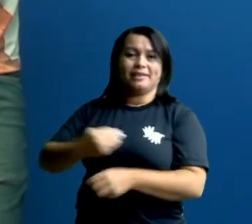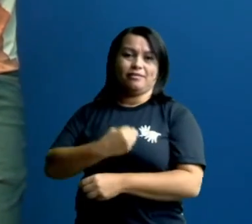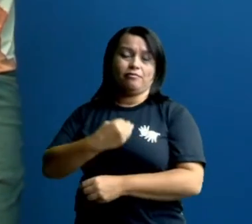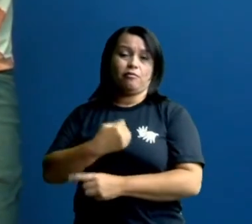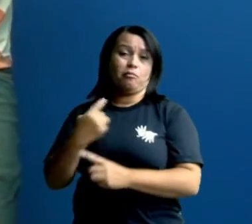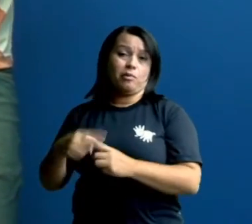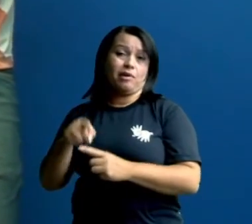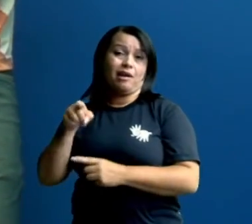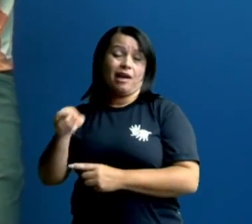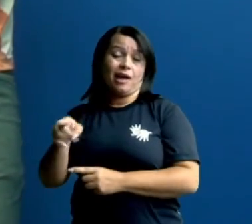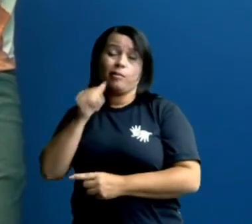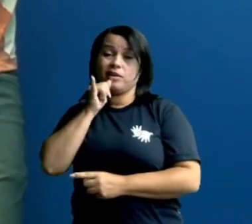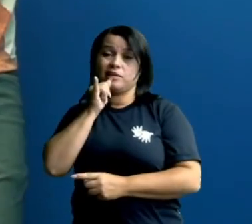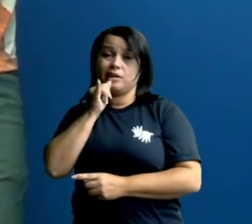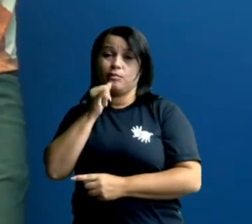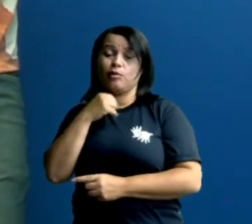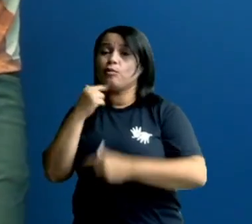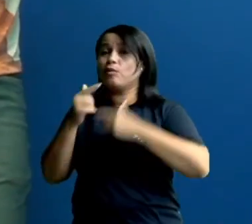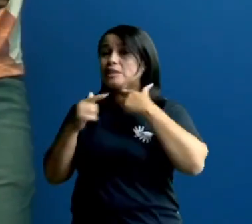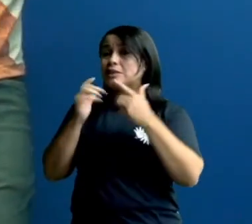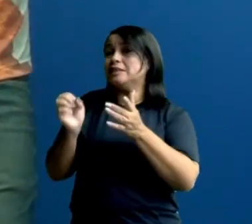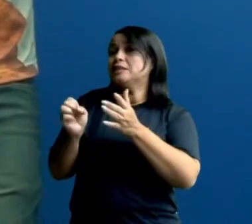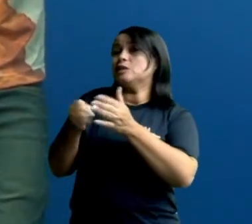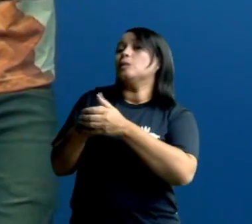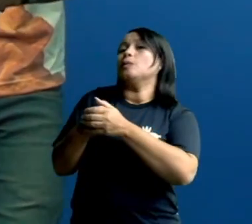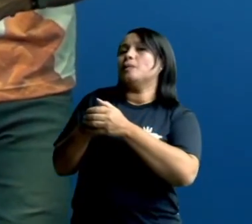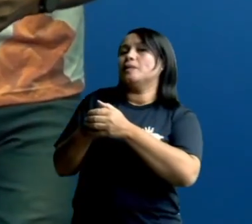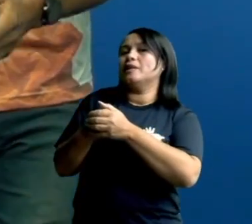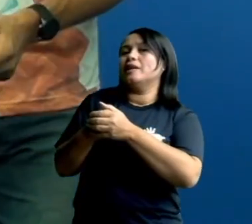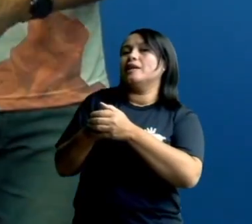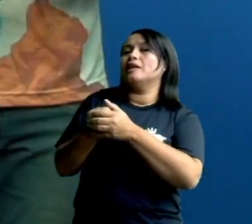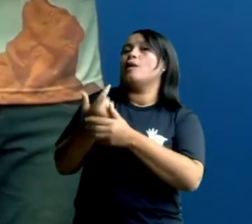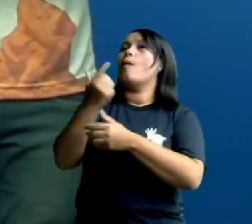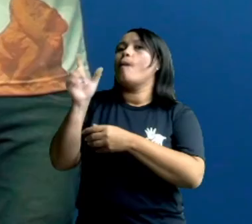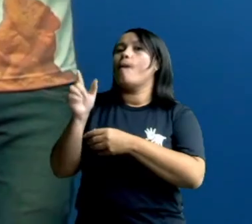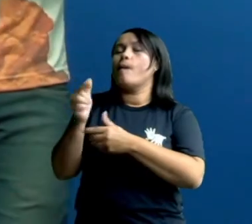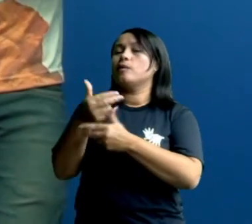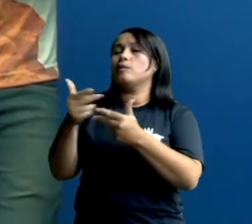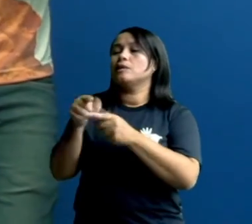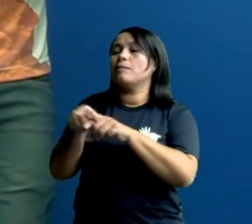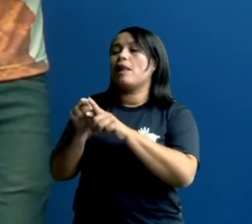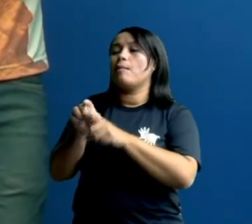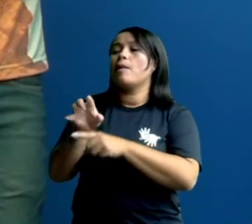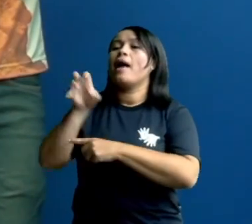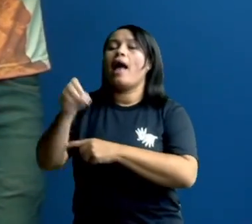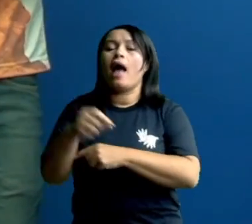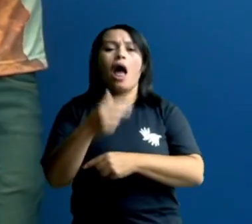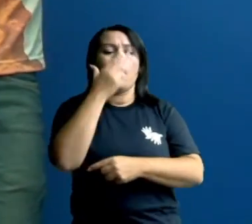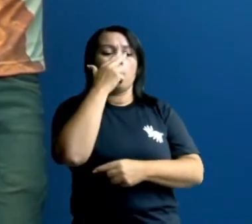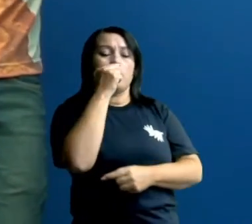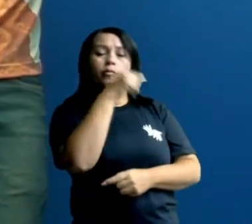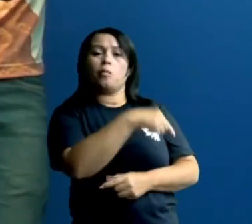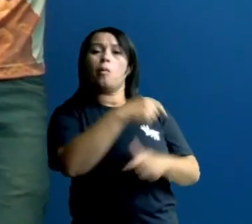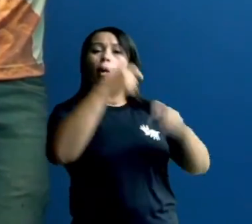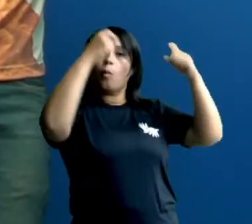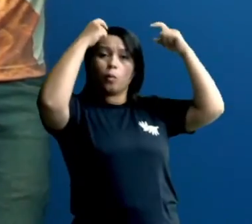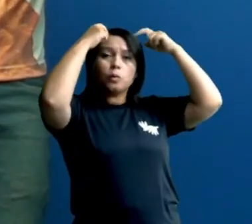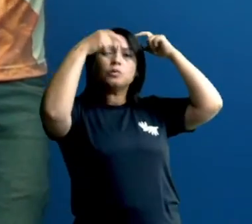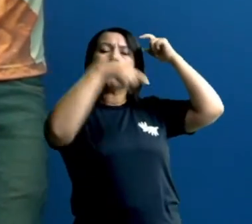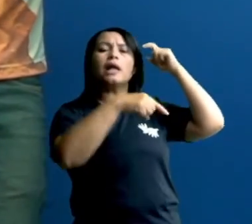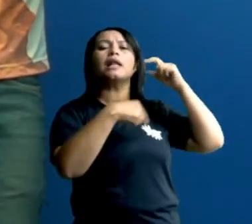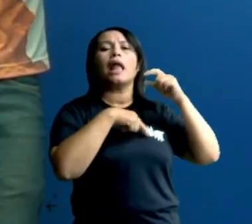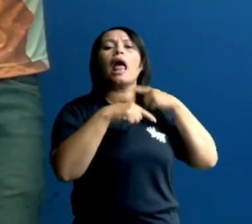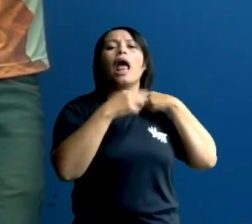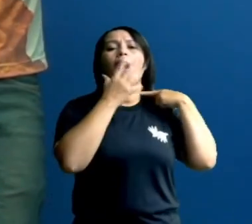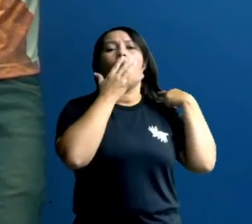consiga de repente se esconder de uma presa e conseguir atacá-la. Da mesma forma, o urso polar. O urso polar ele possui